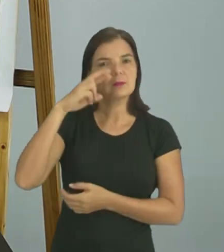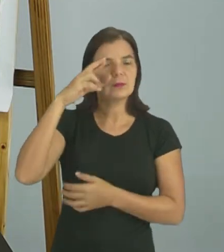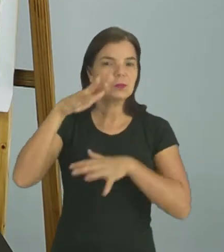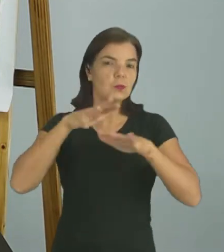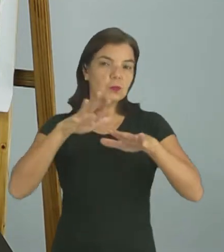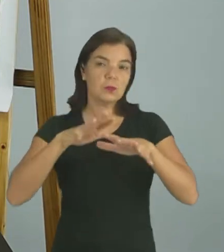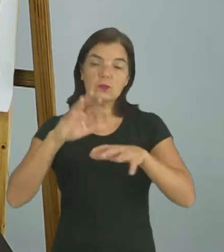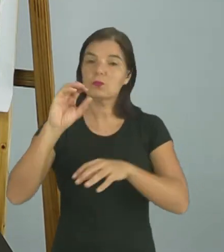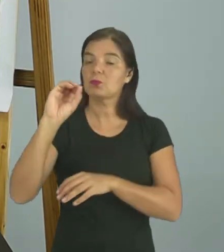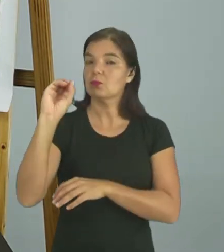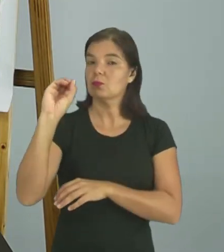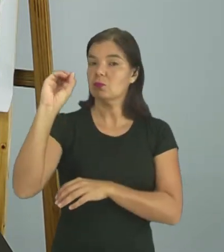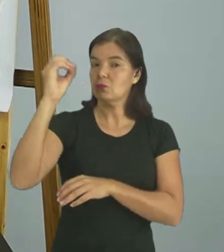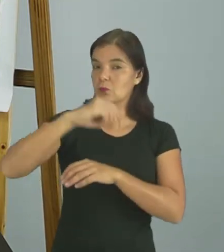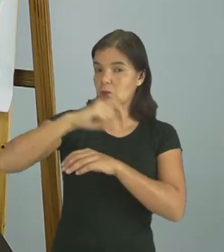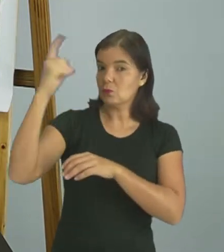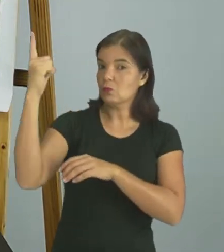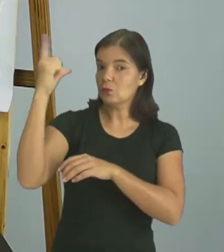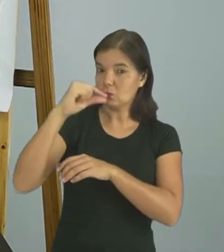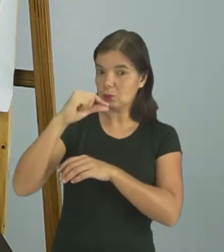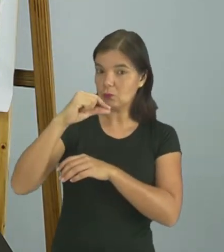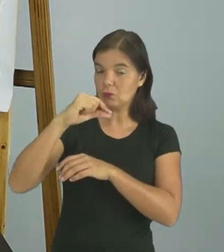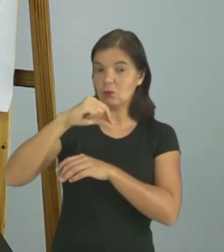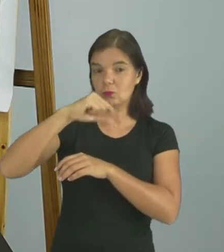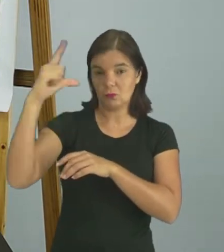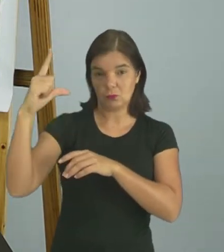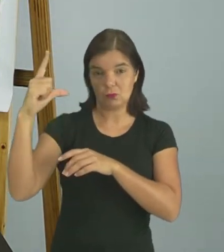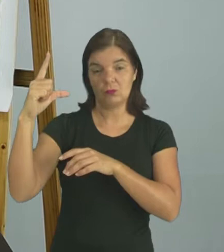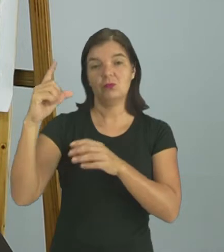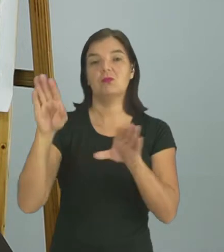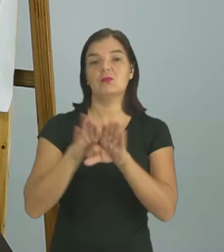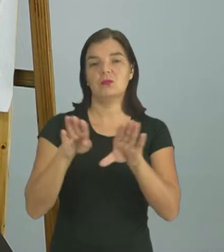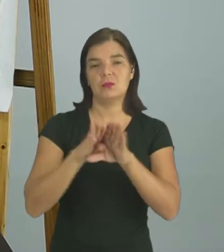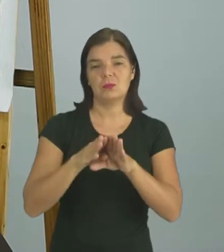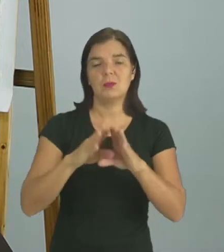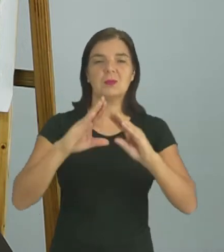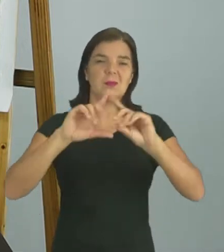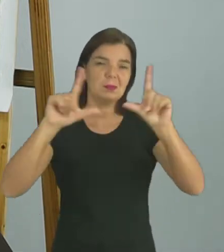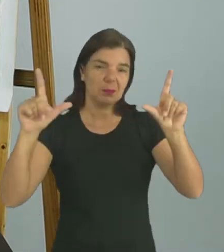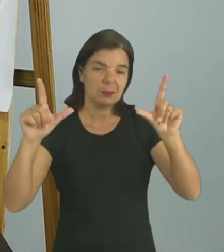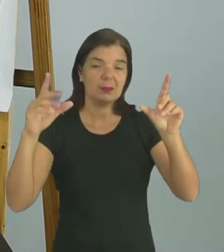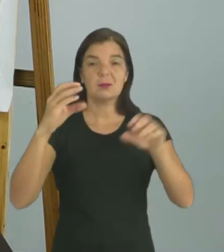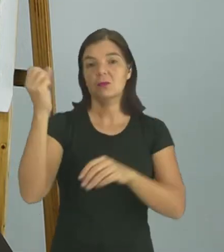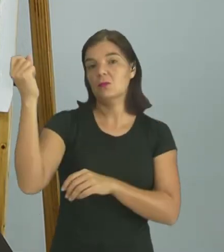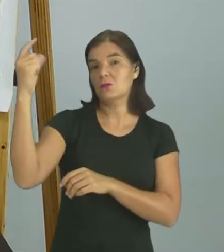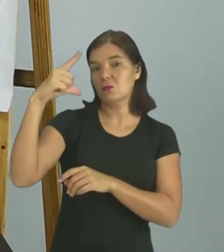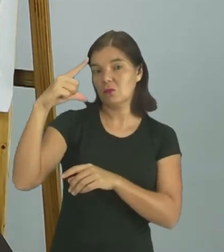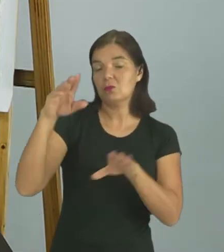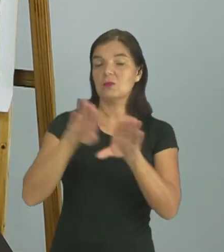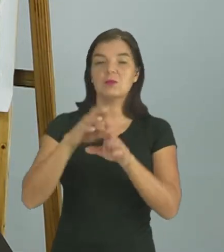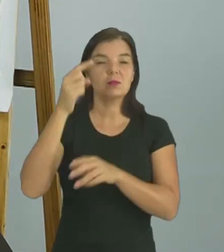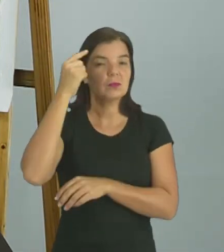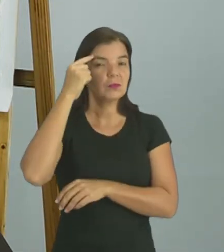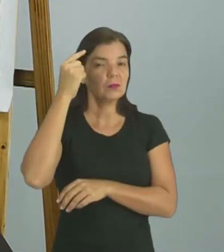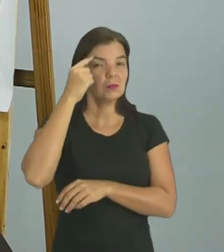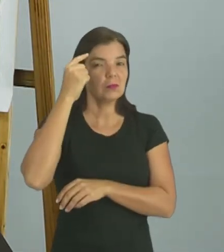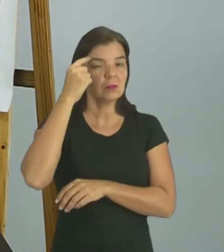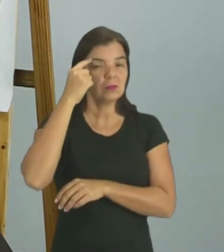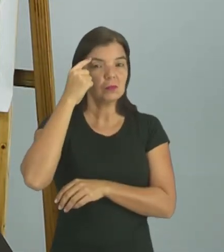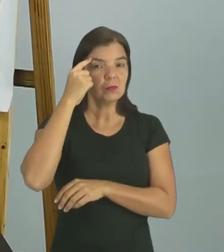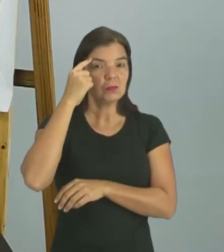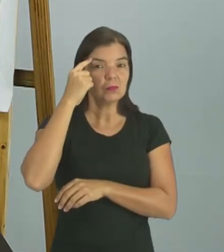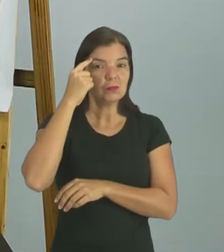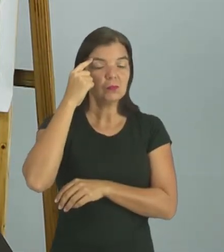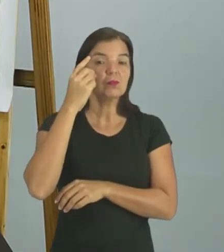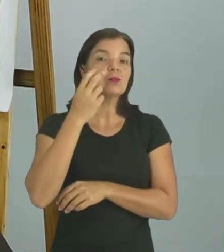do sol e do surgimento da lua, a variação da claridade e da escuridão no céu, formou-se a ideia de